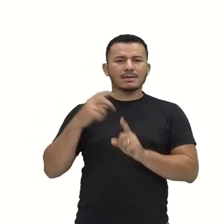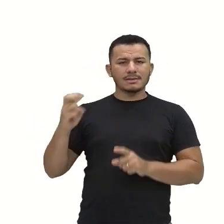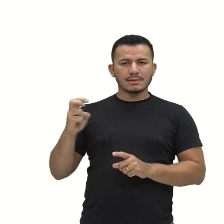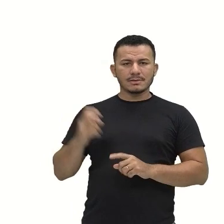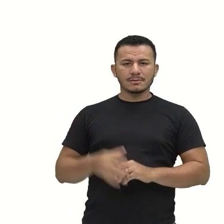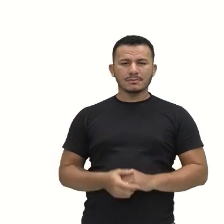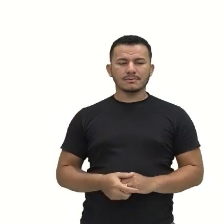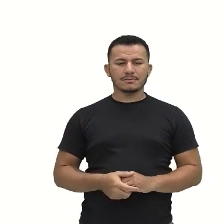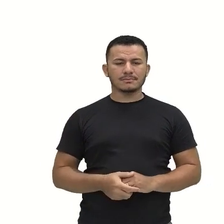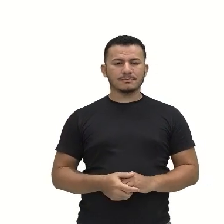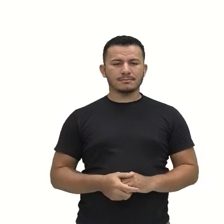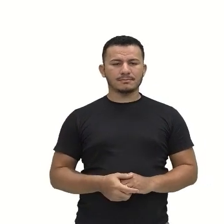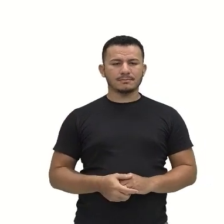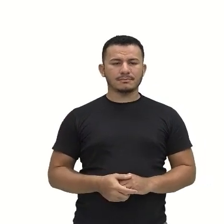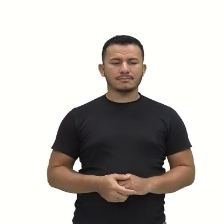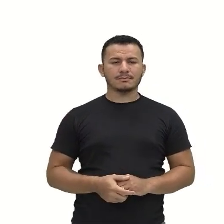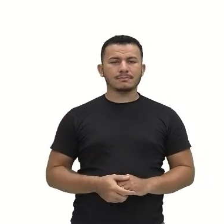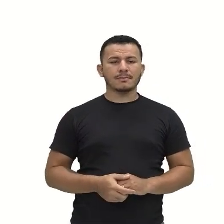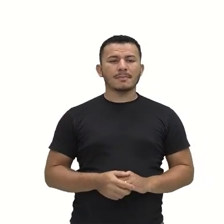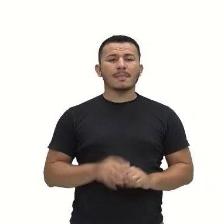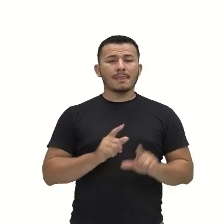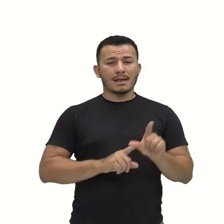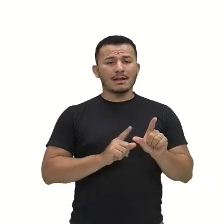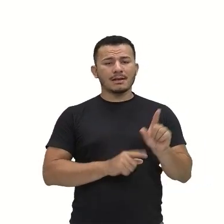jeito. Vamos ver a B, ó.